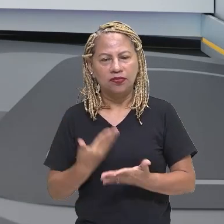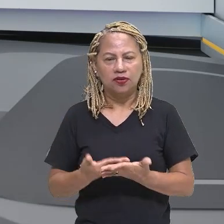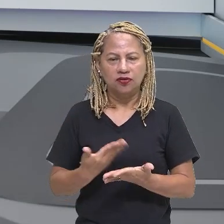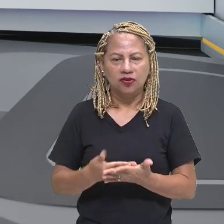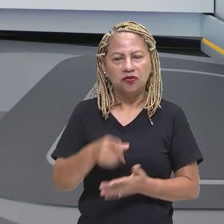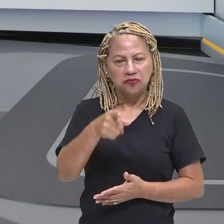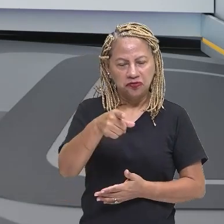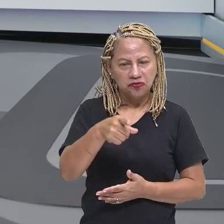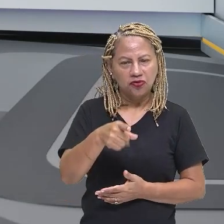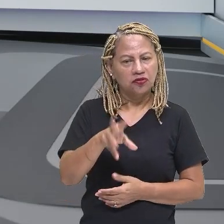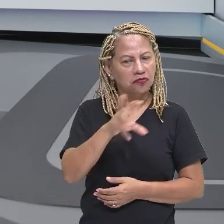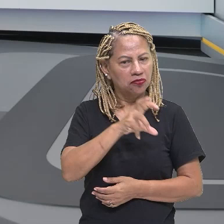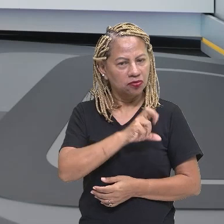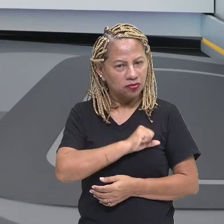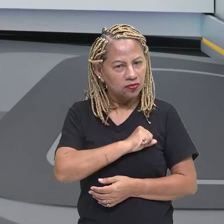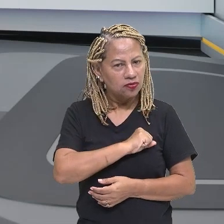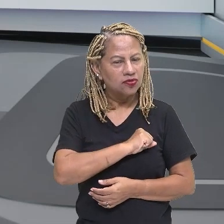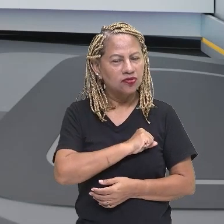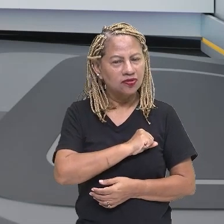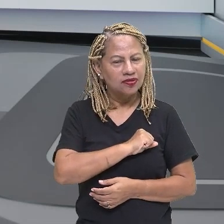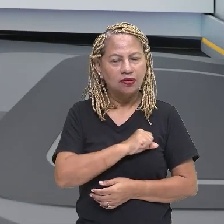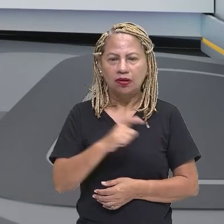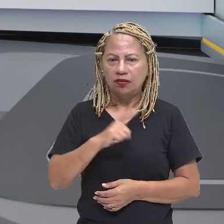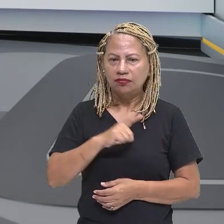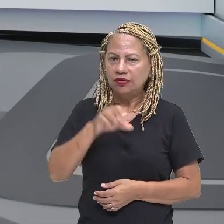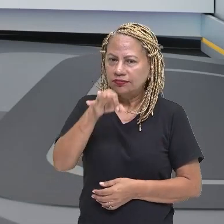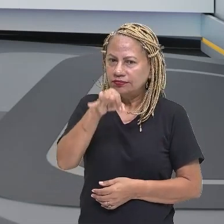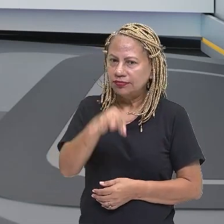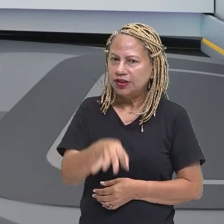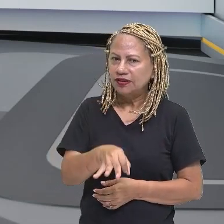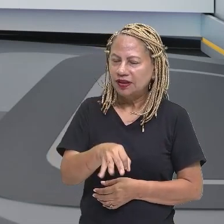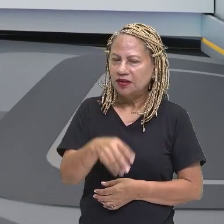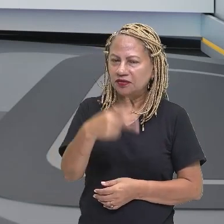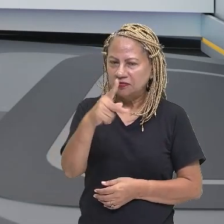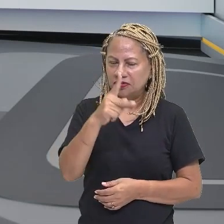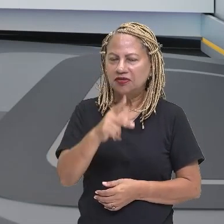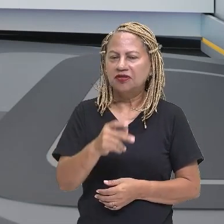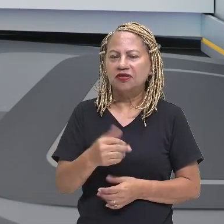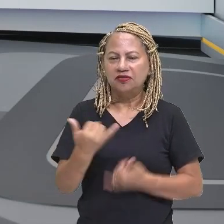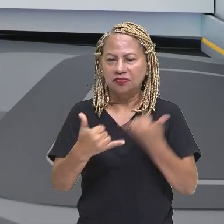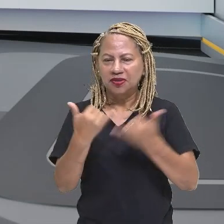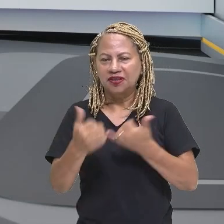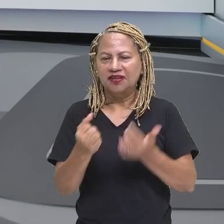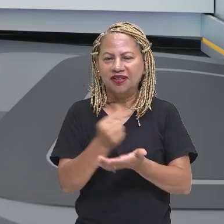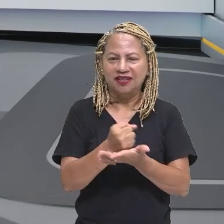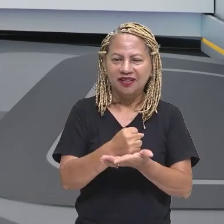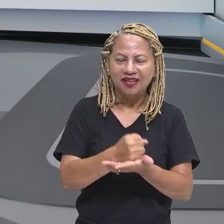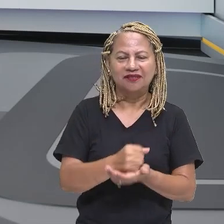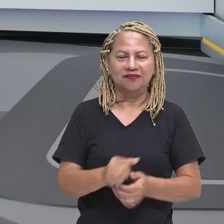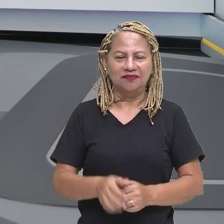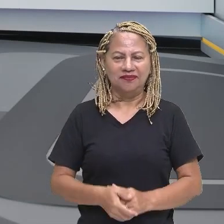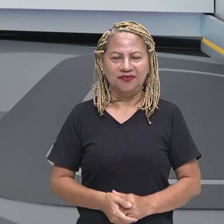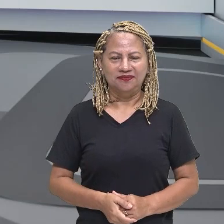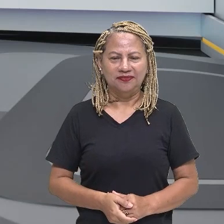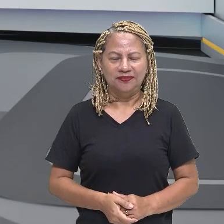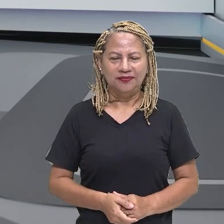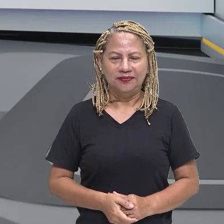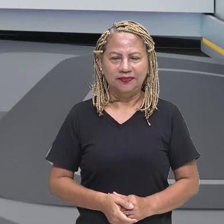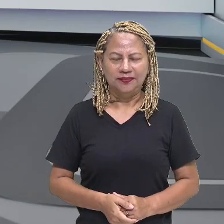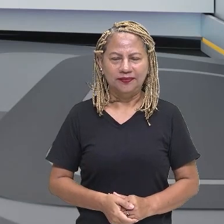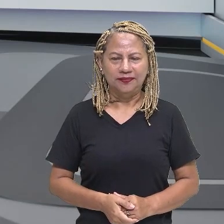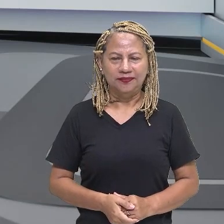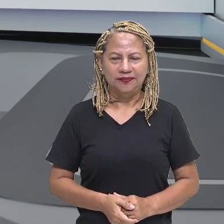gostar bastante, eu tenho quase certeza, porque games, né, Ed? Quem não gosta de jogar? Pois é, né? Então